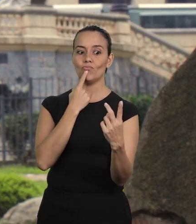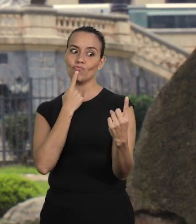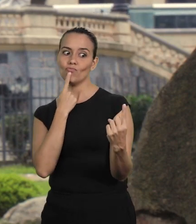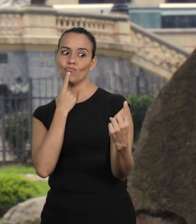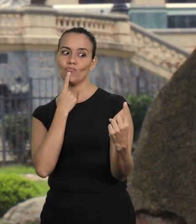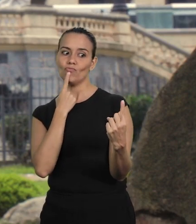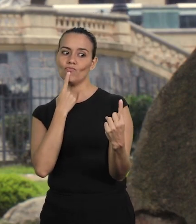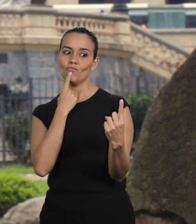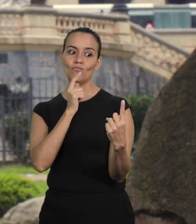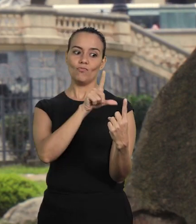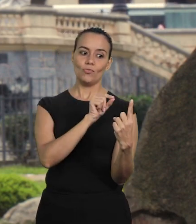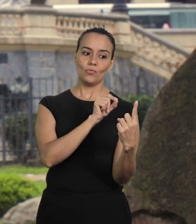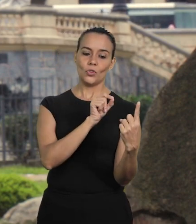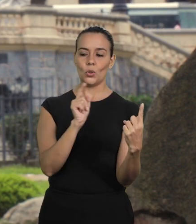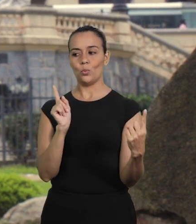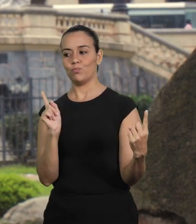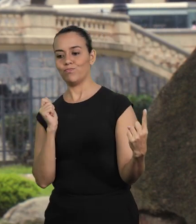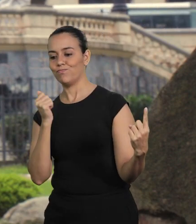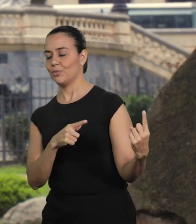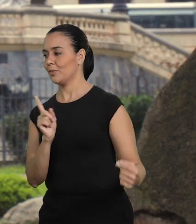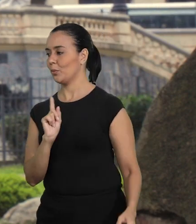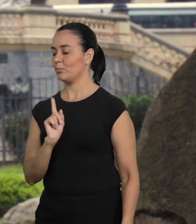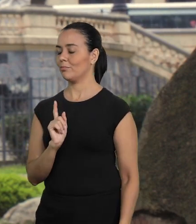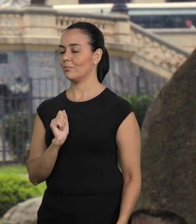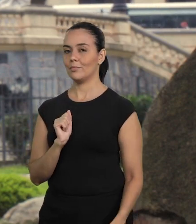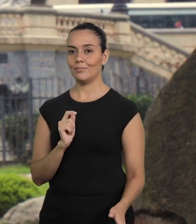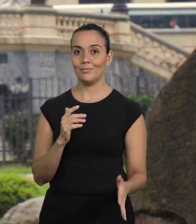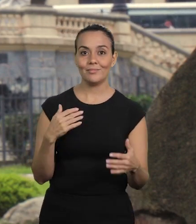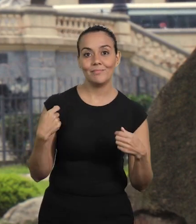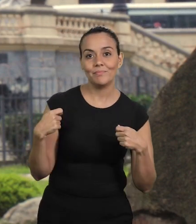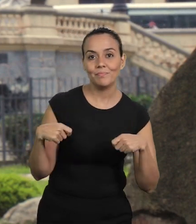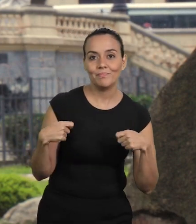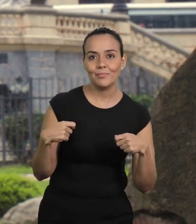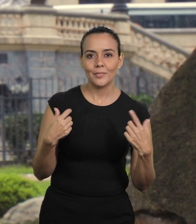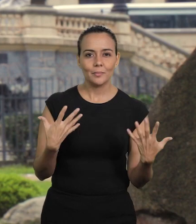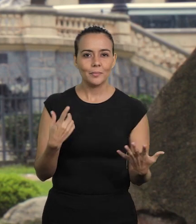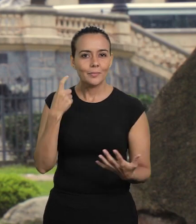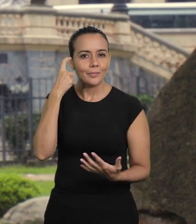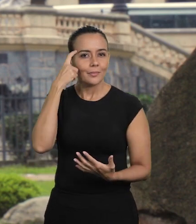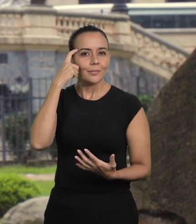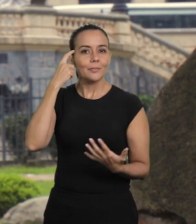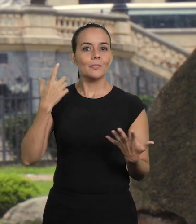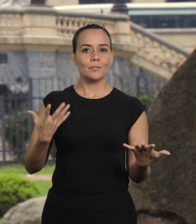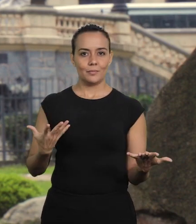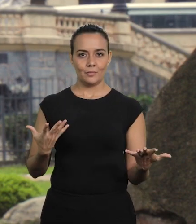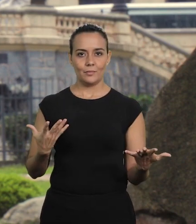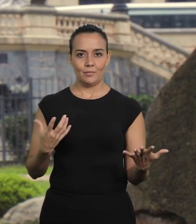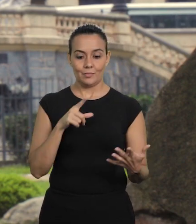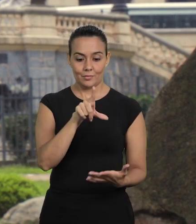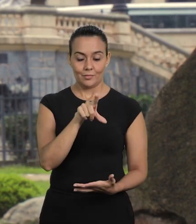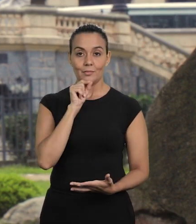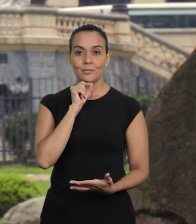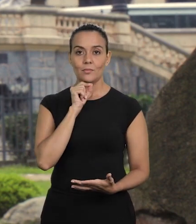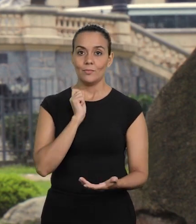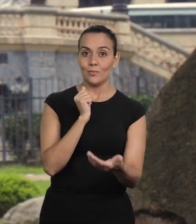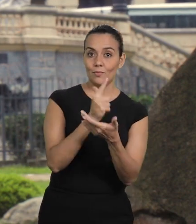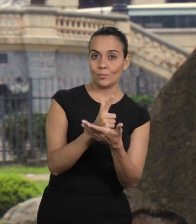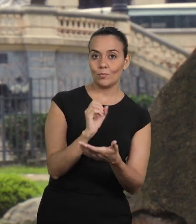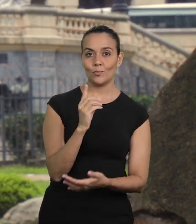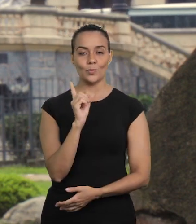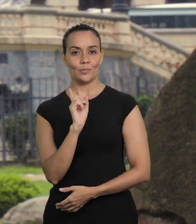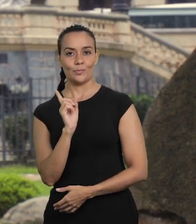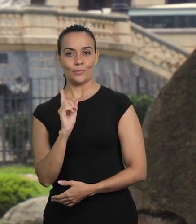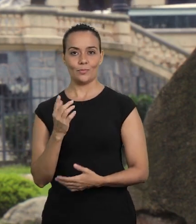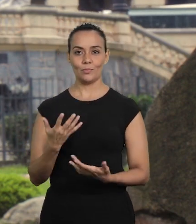a gente também pode escolher, né? Então passa por esse processo de sensação de escolha, né? Isso é muito importante para quem está consumindo,